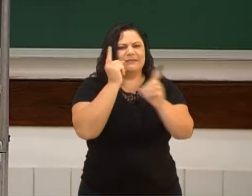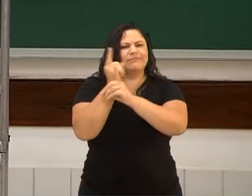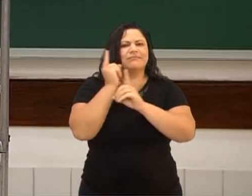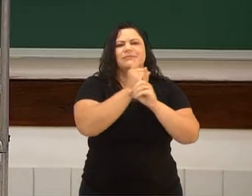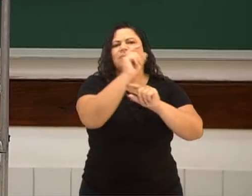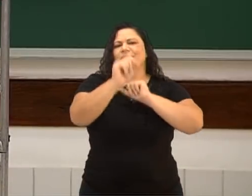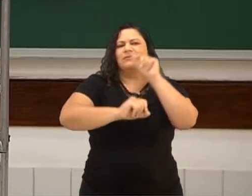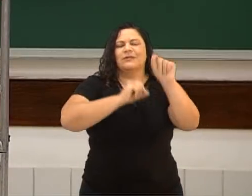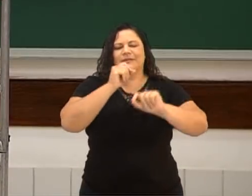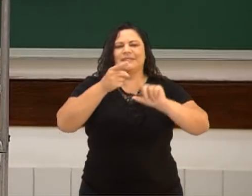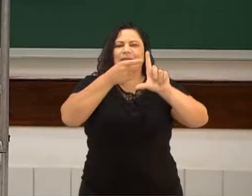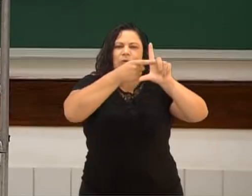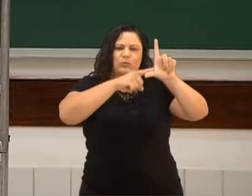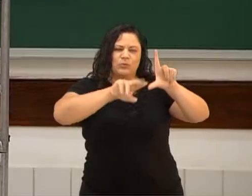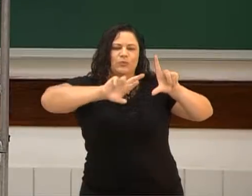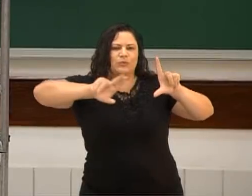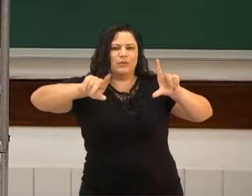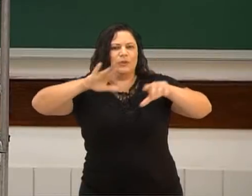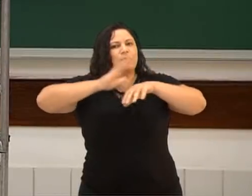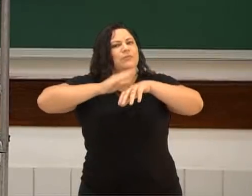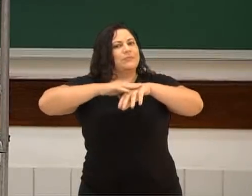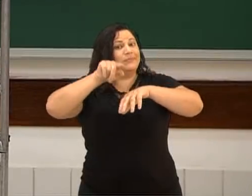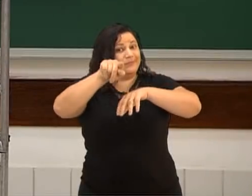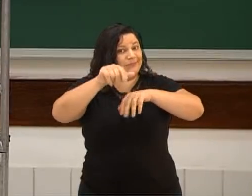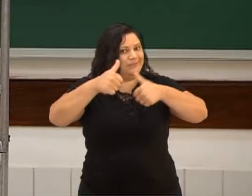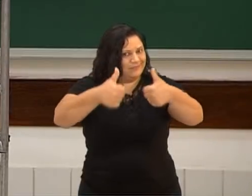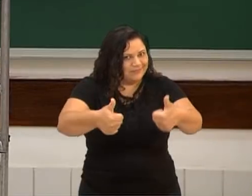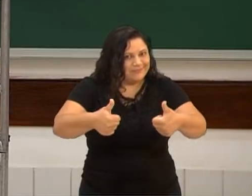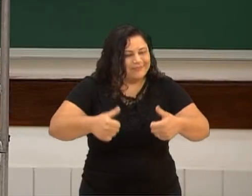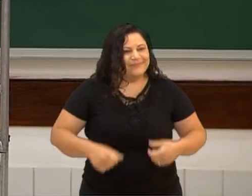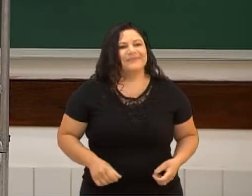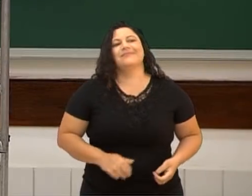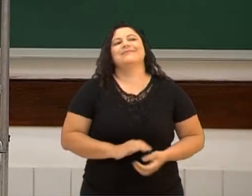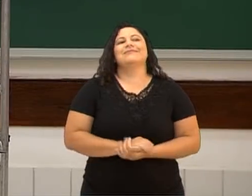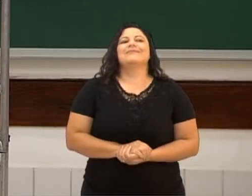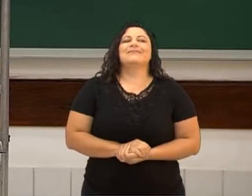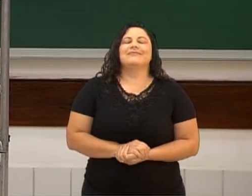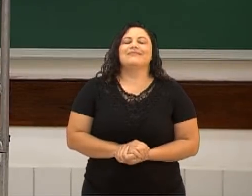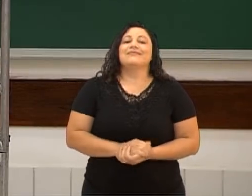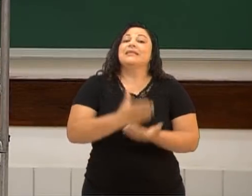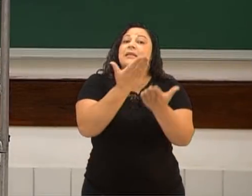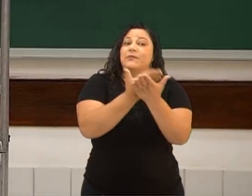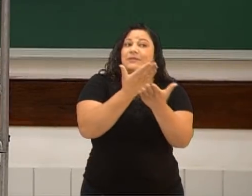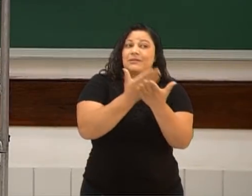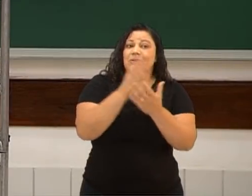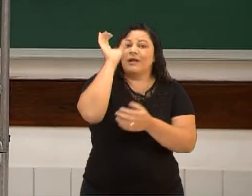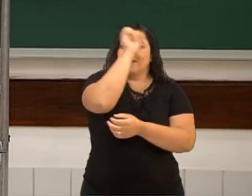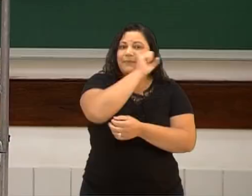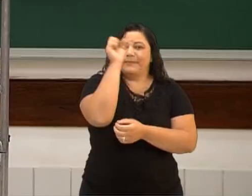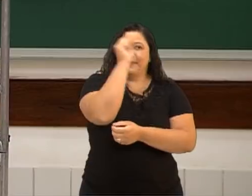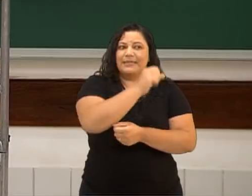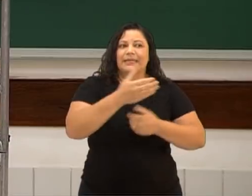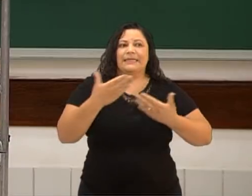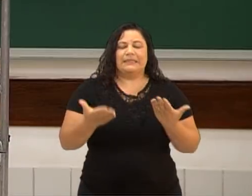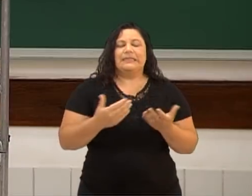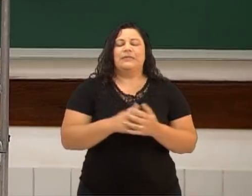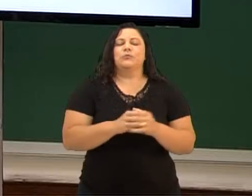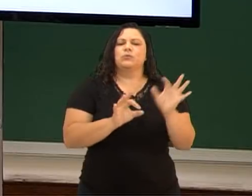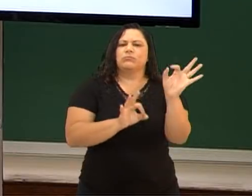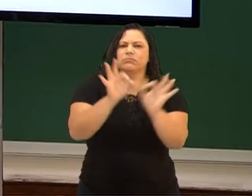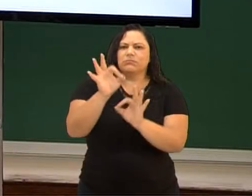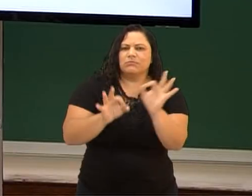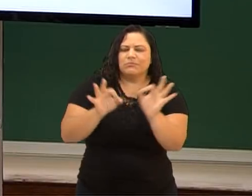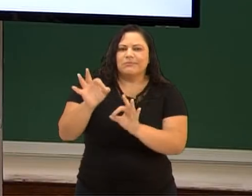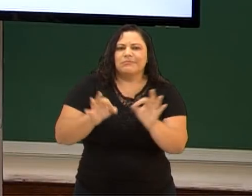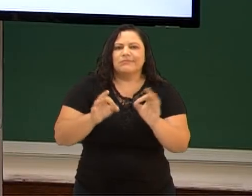outras inclinações que vocês vão criar aí no joguinho de vocês. Tudo bem? Então, hoje nós construímos os gráficos de setores